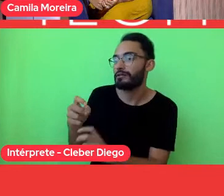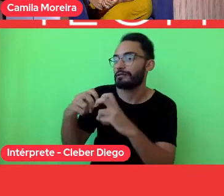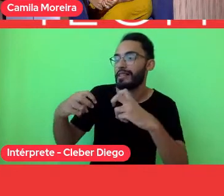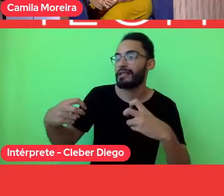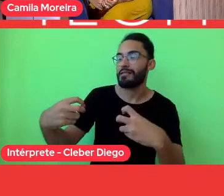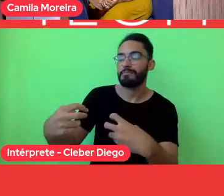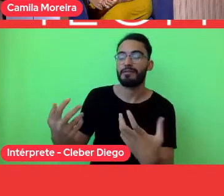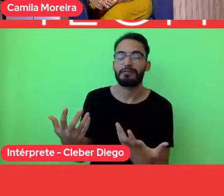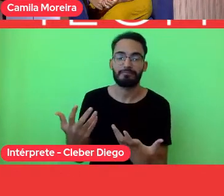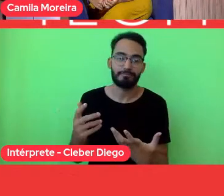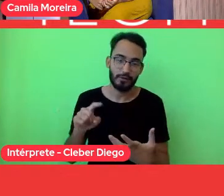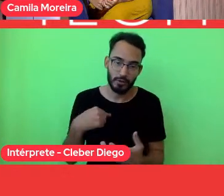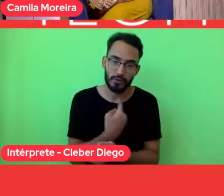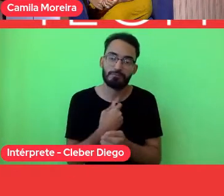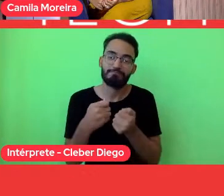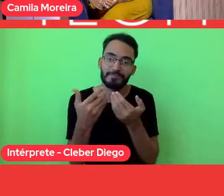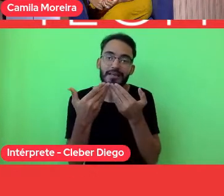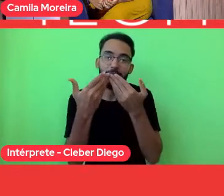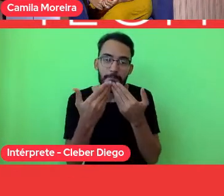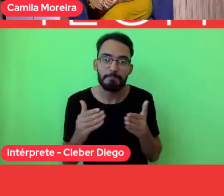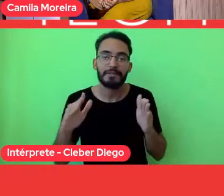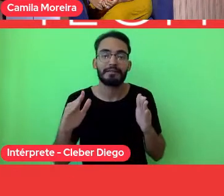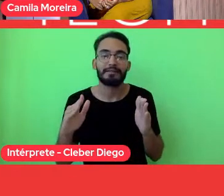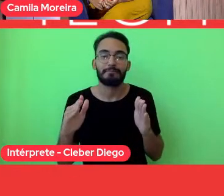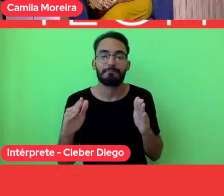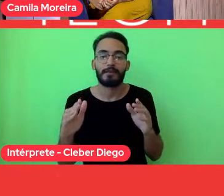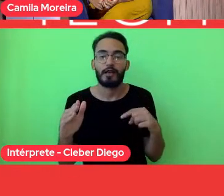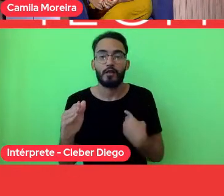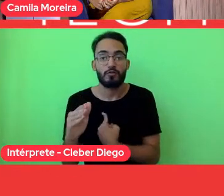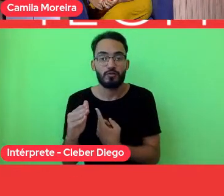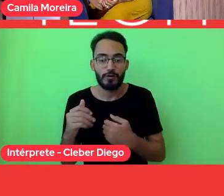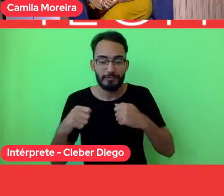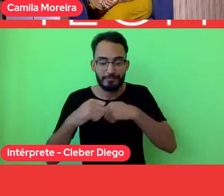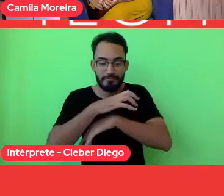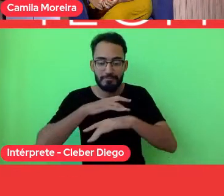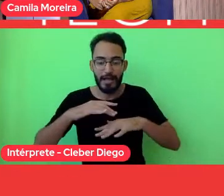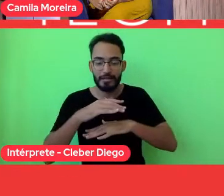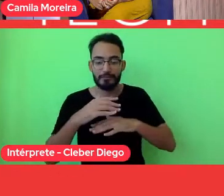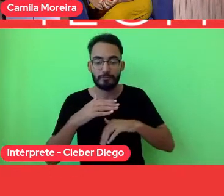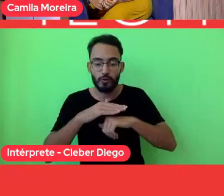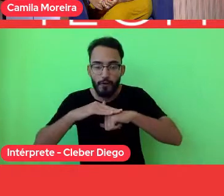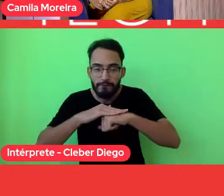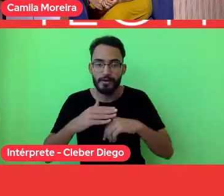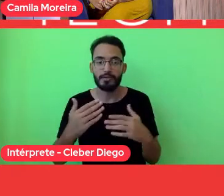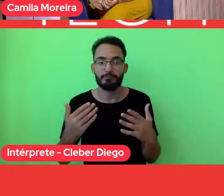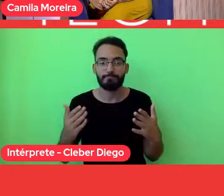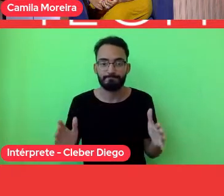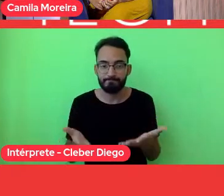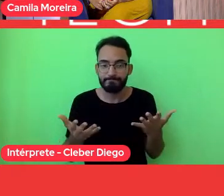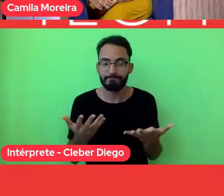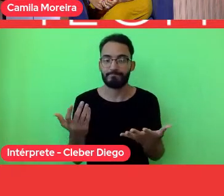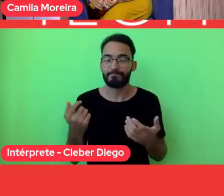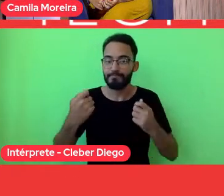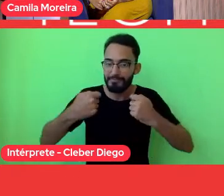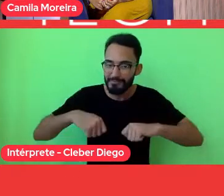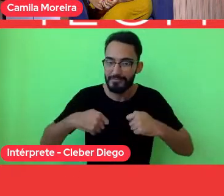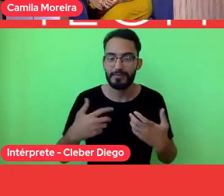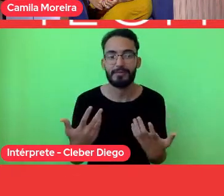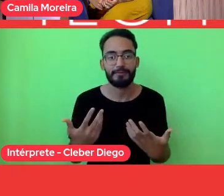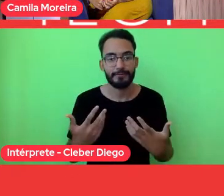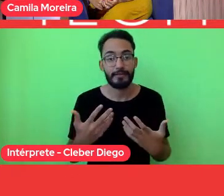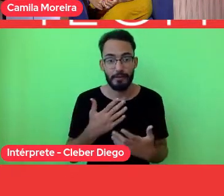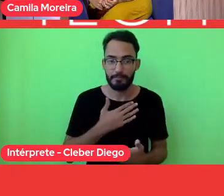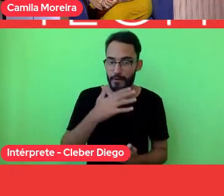assim, a gente precisa abrir nosso espaço ali, muitas vezes com o pé na porta, mas eu